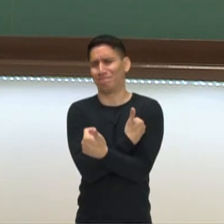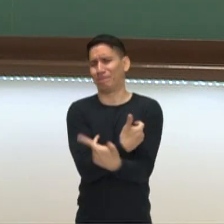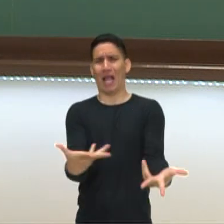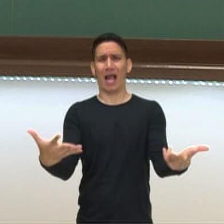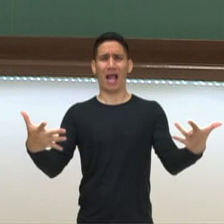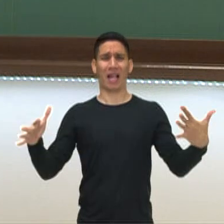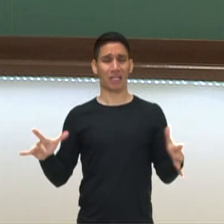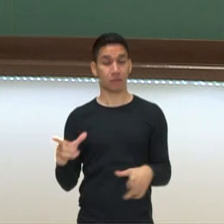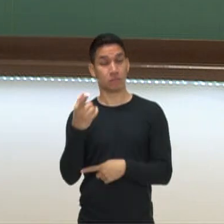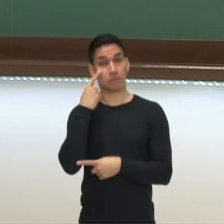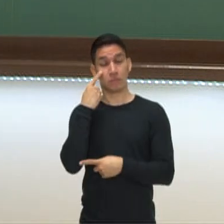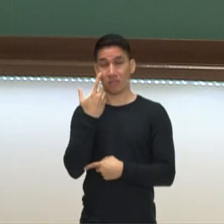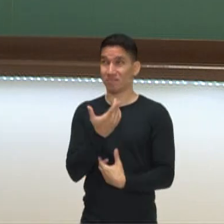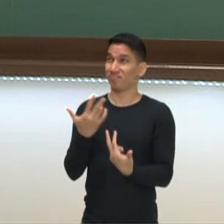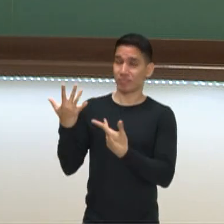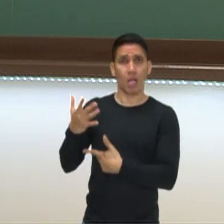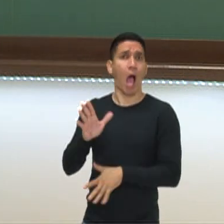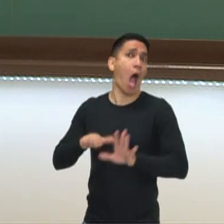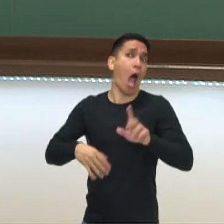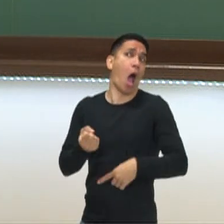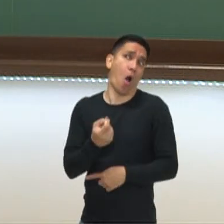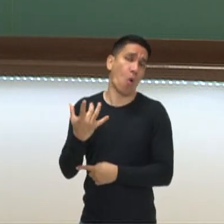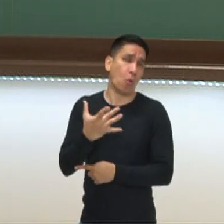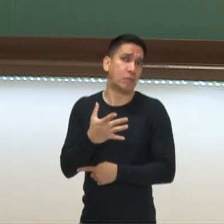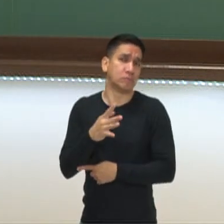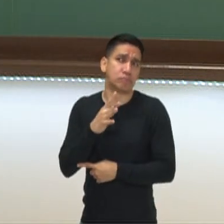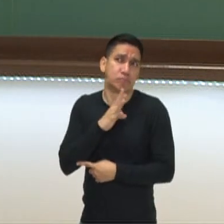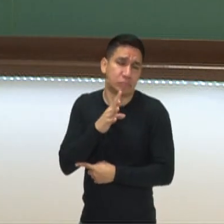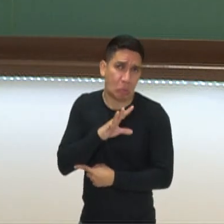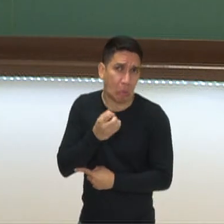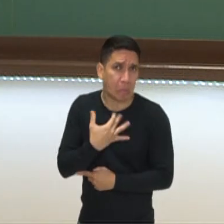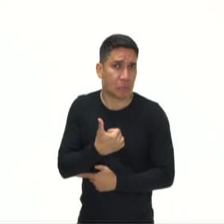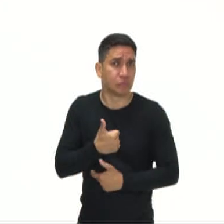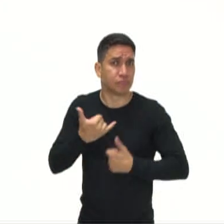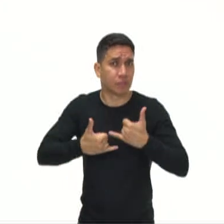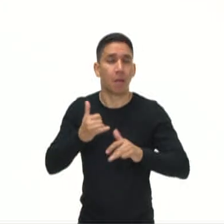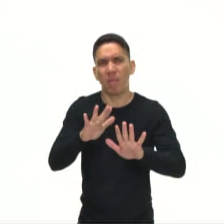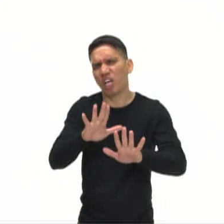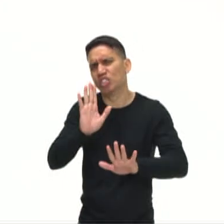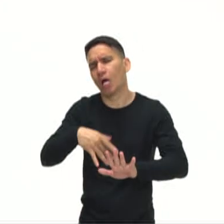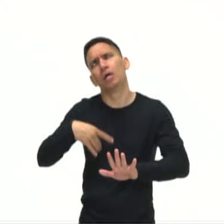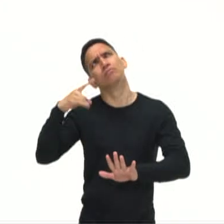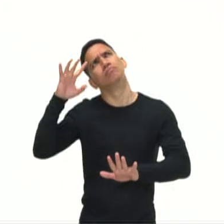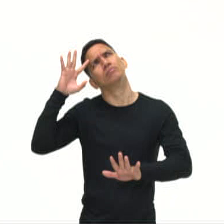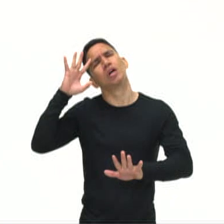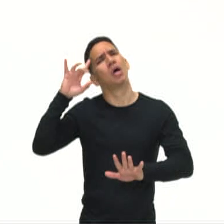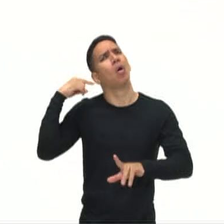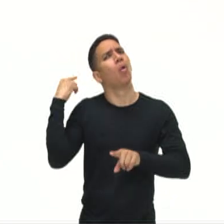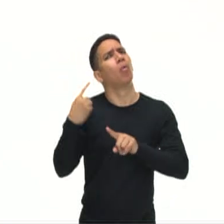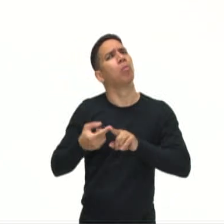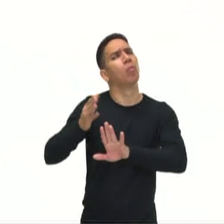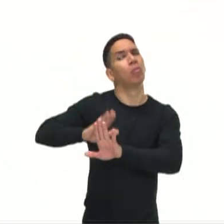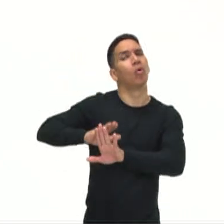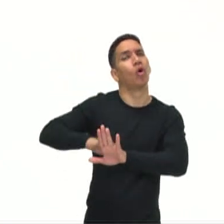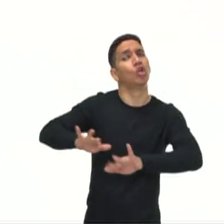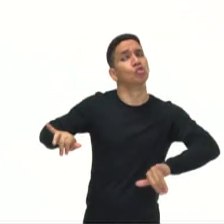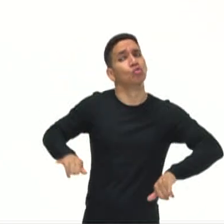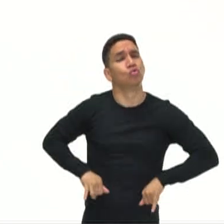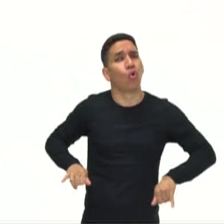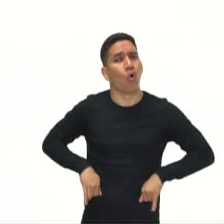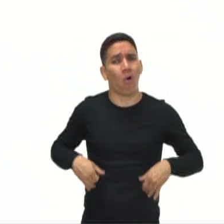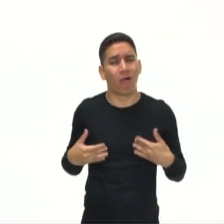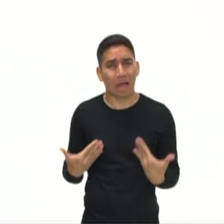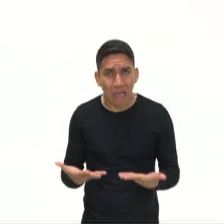vários títulos célebres e muito divertidos, inclusive, de jogar. Tá? Mas você já se perguntou sobre o sofrimento,